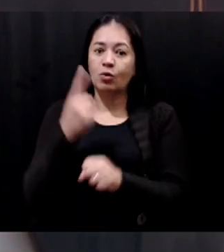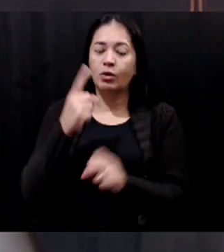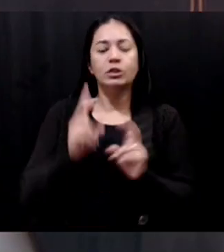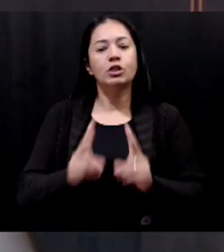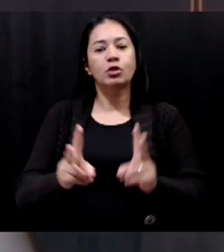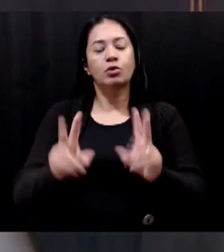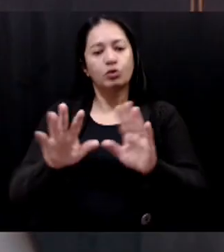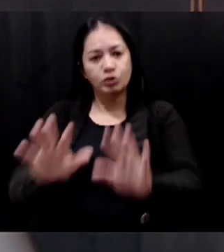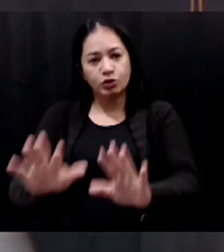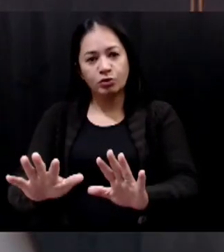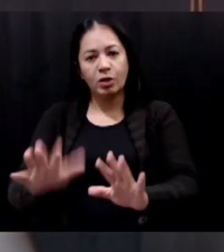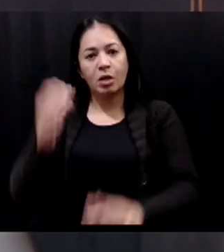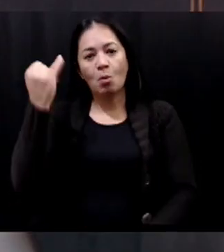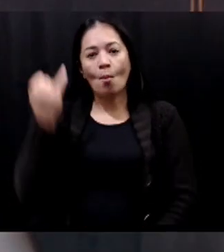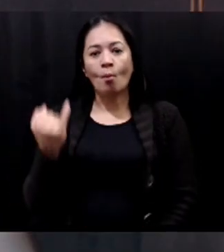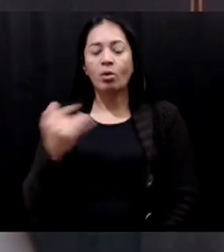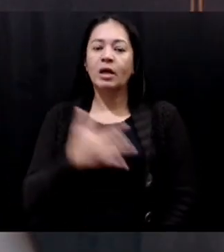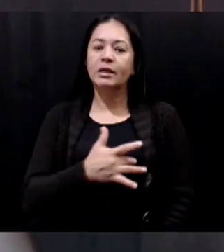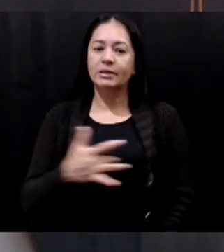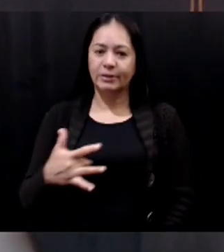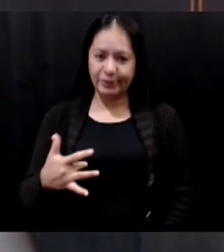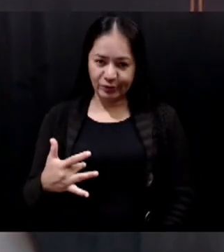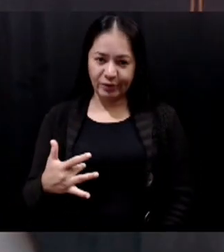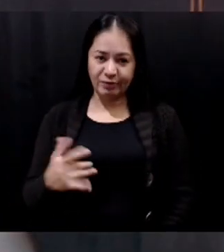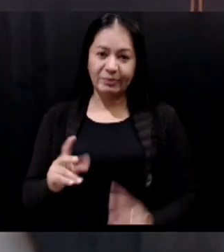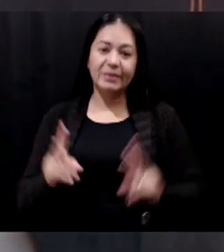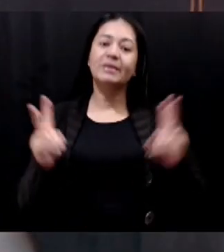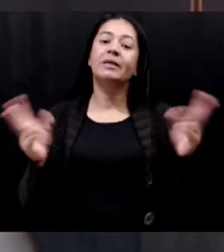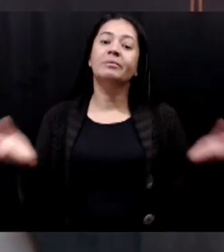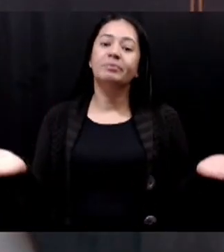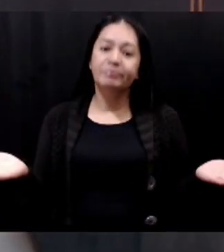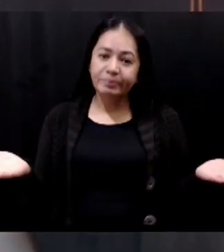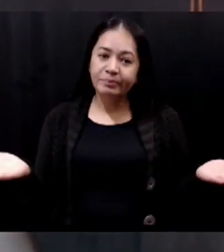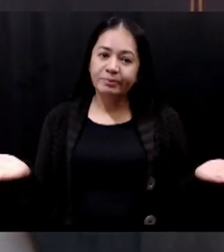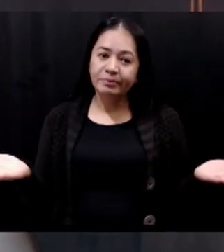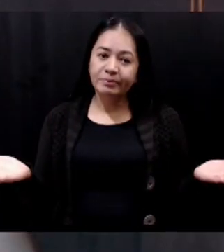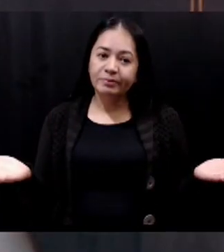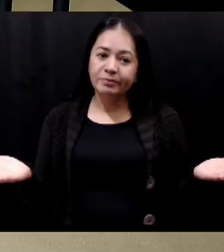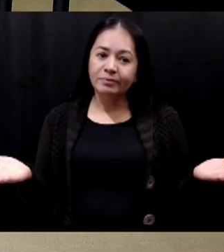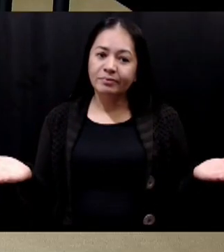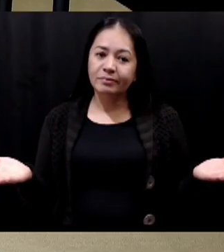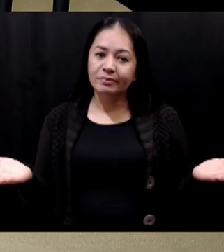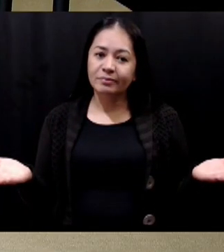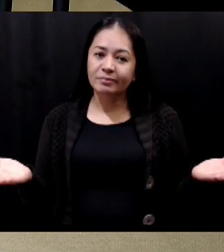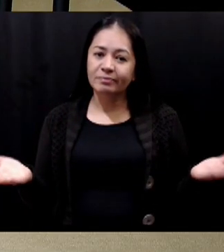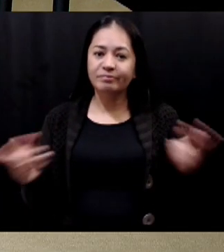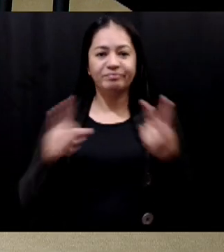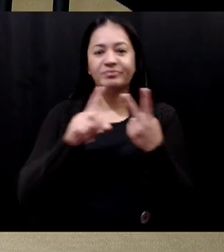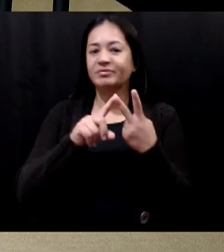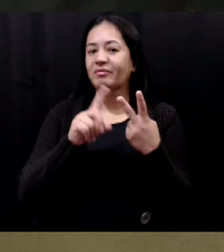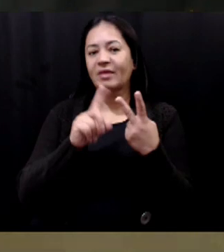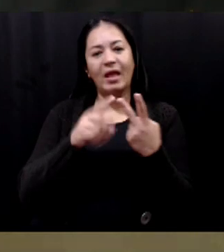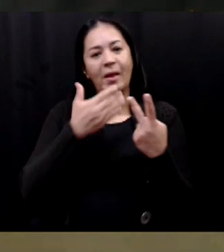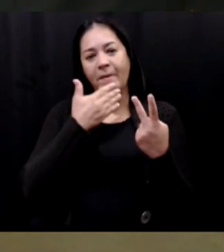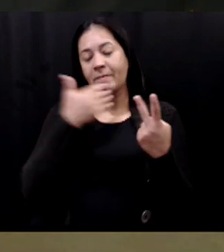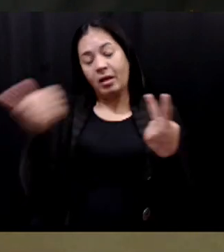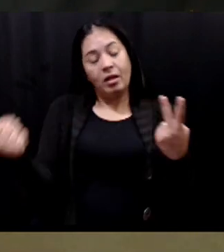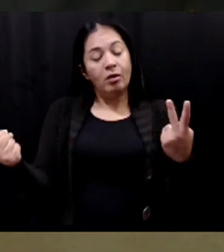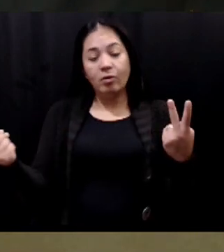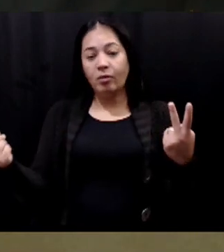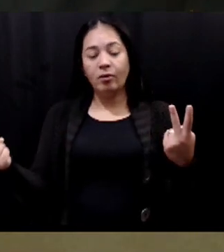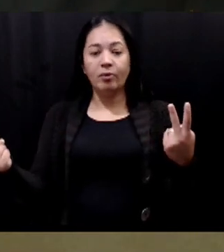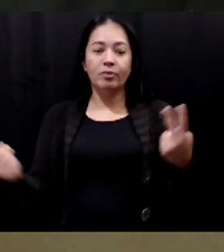e saudável para sempre? Muito bem. Com certeza a segunda opção é a melhor, né? Exatamente, Agora, como é que a